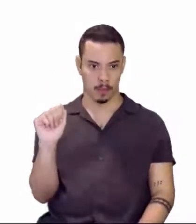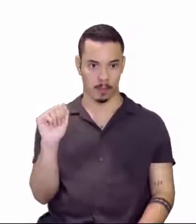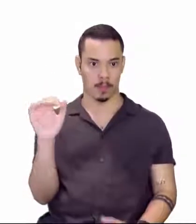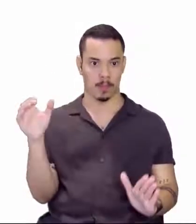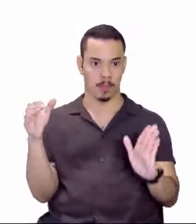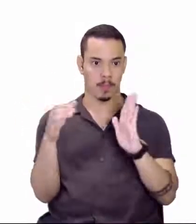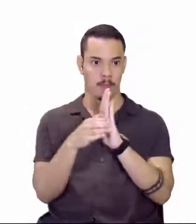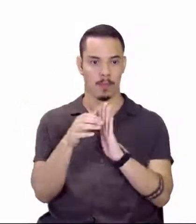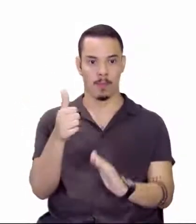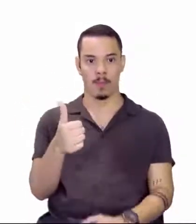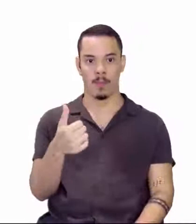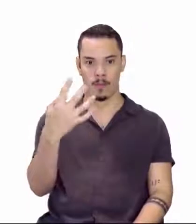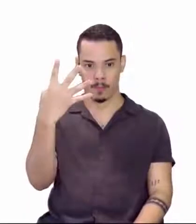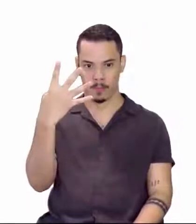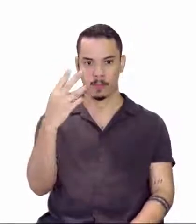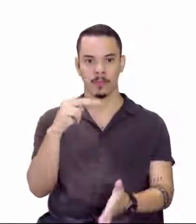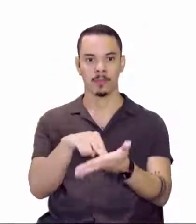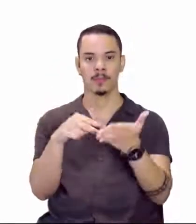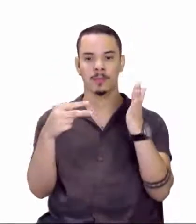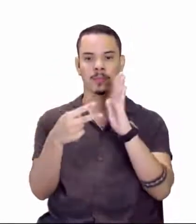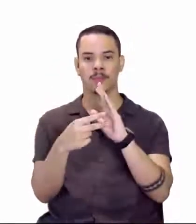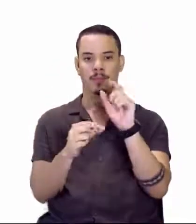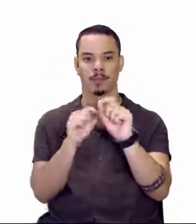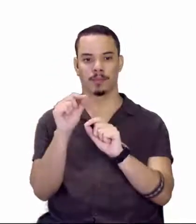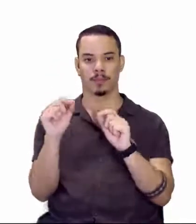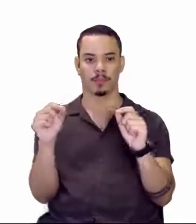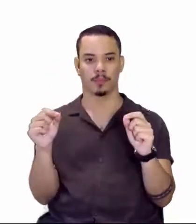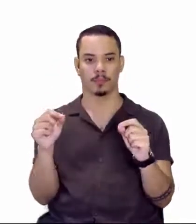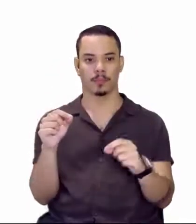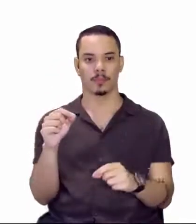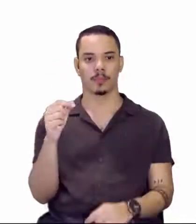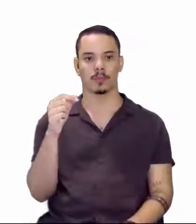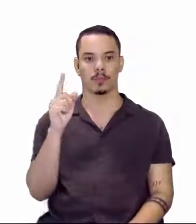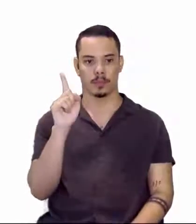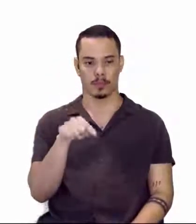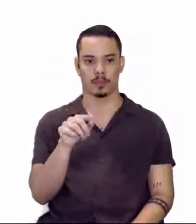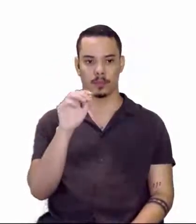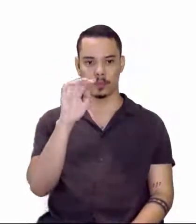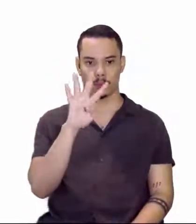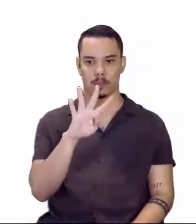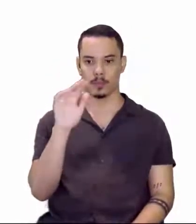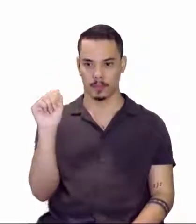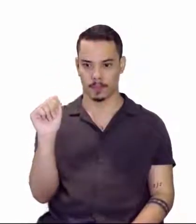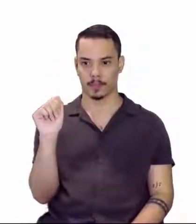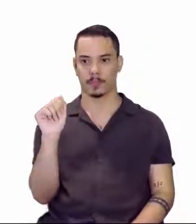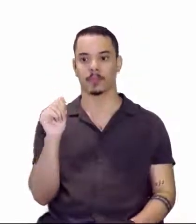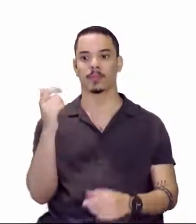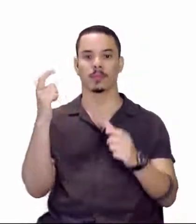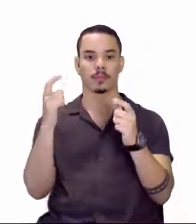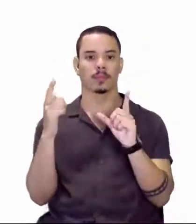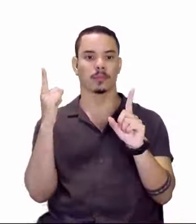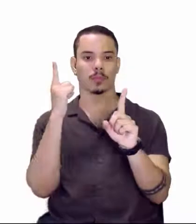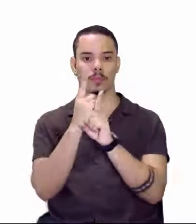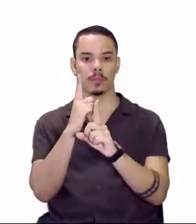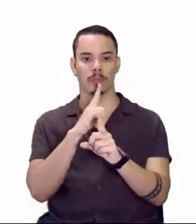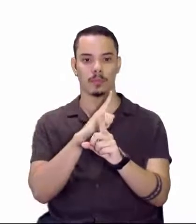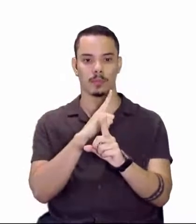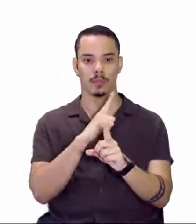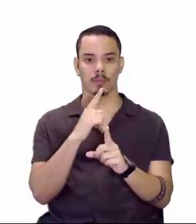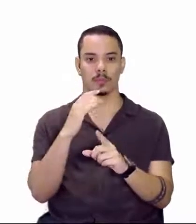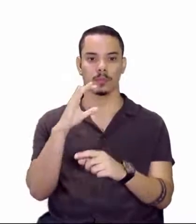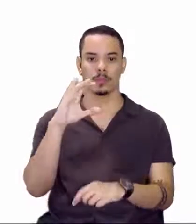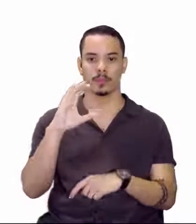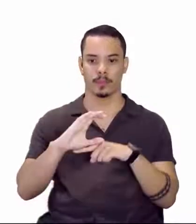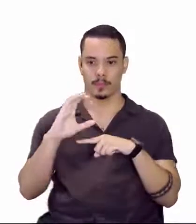grupo 14, é denominado 4A, e onde se encontra, começa pelo elemento químico